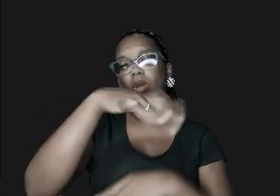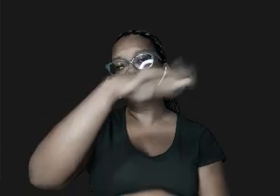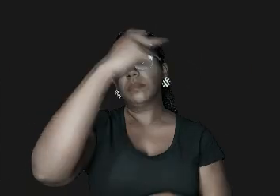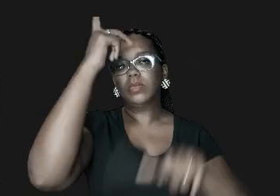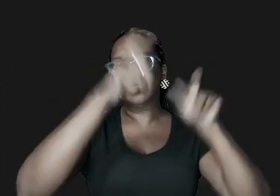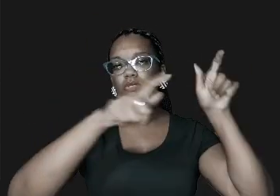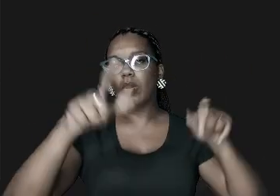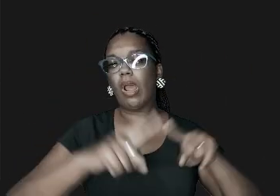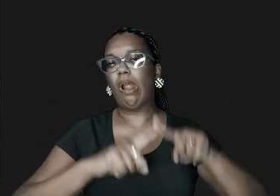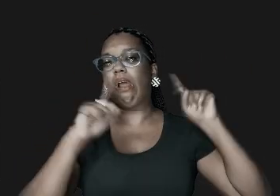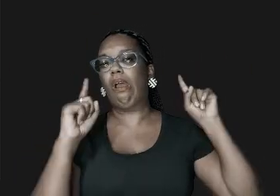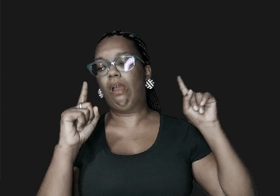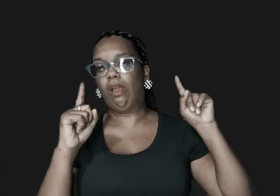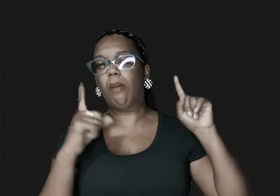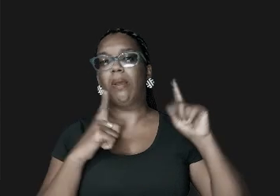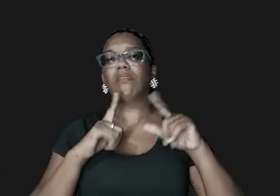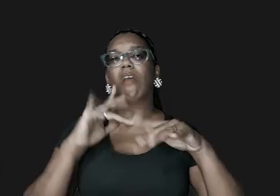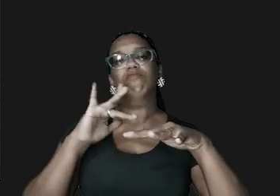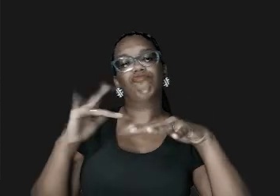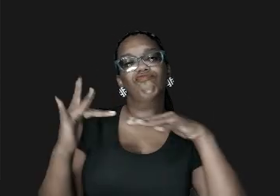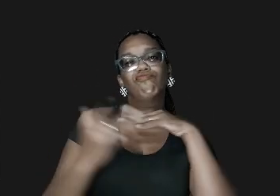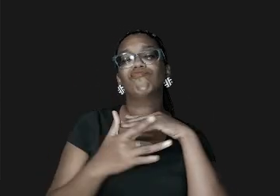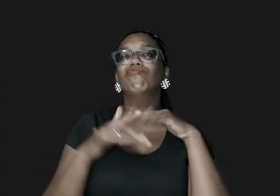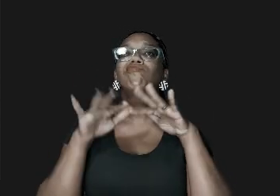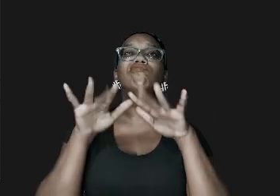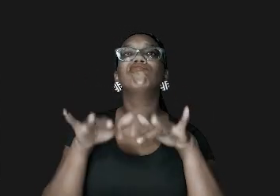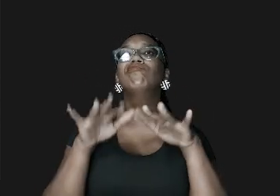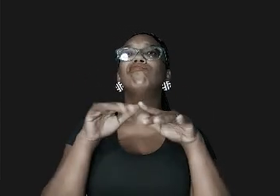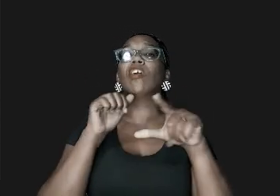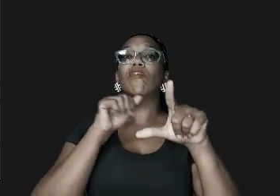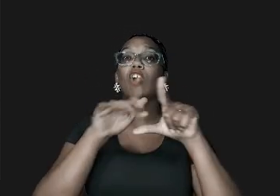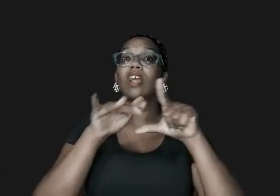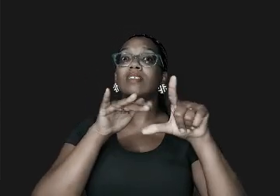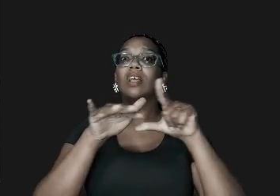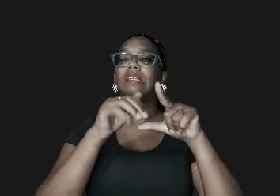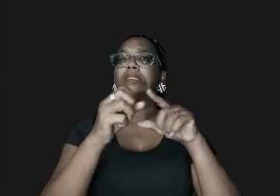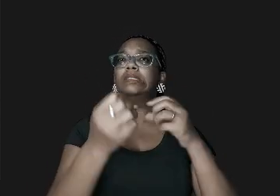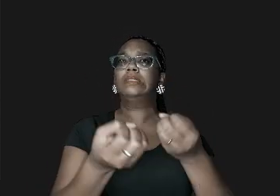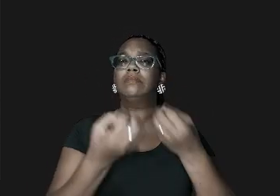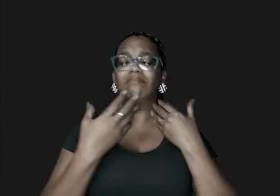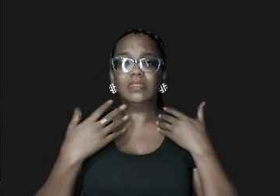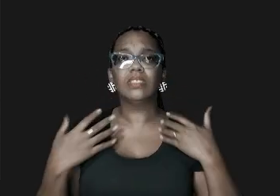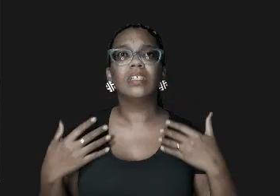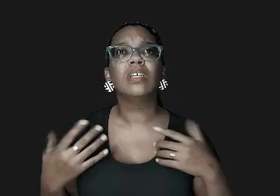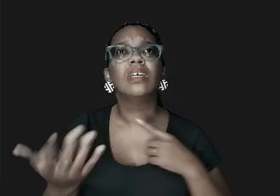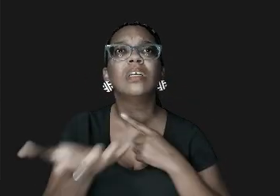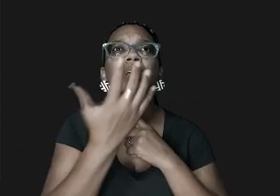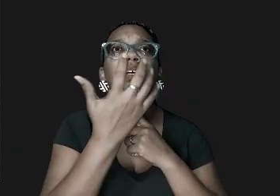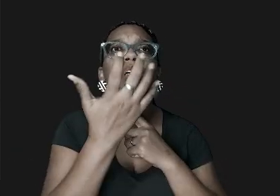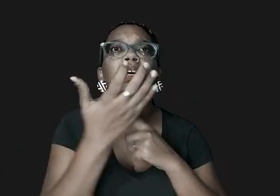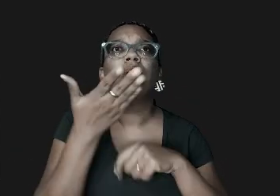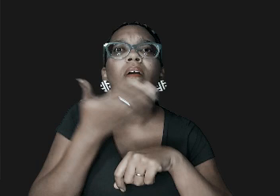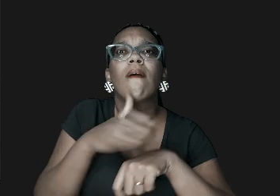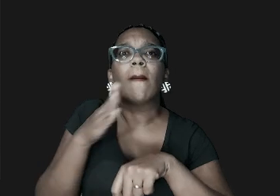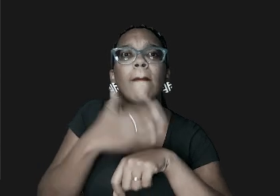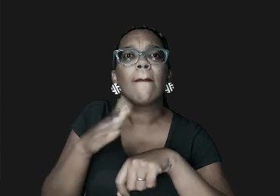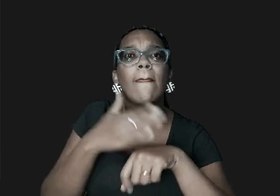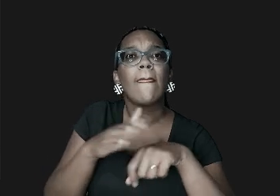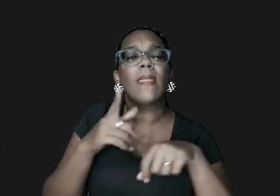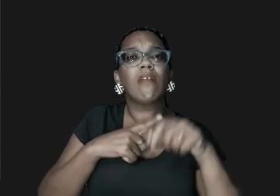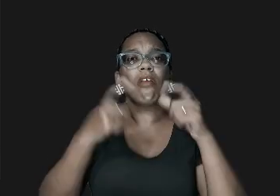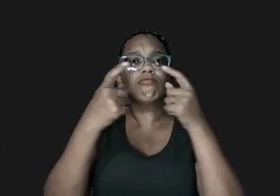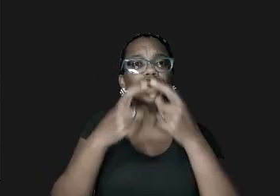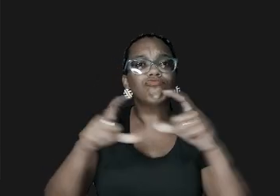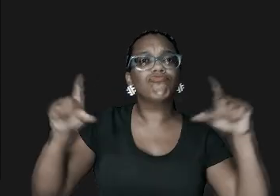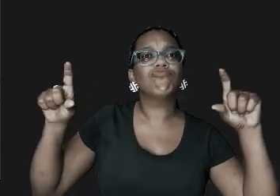tem ali um comportamento natural do ser humano que tá ali na rede social e aí o influenciador de investimento ele tem essa